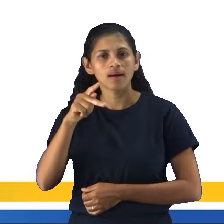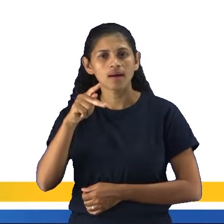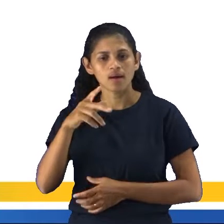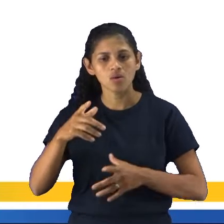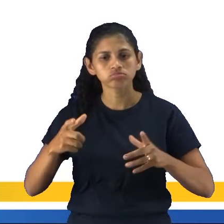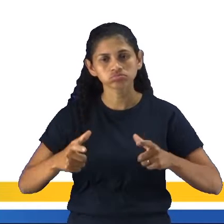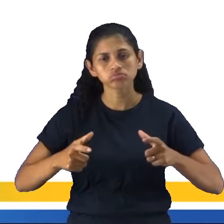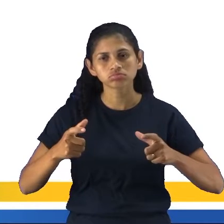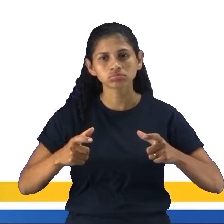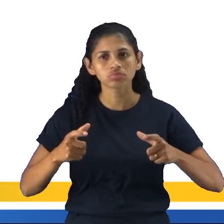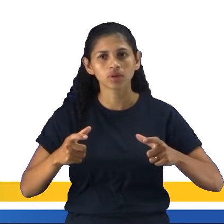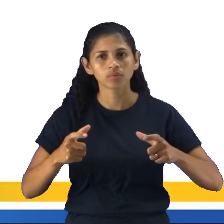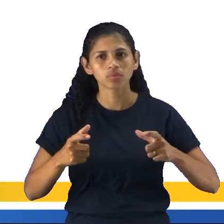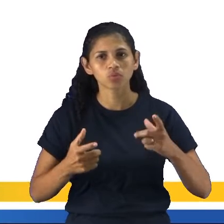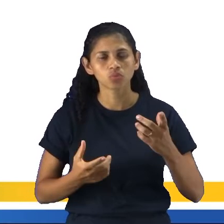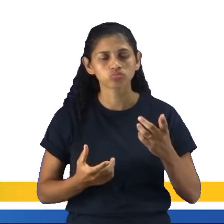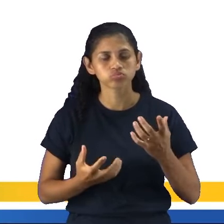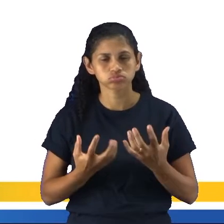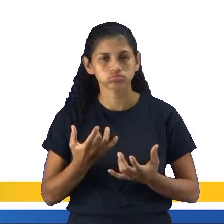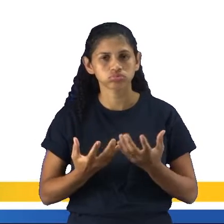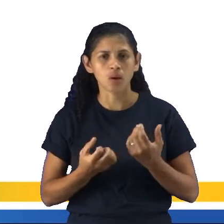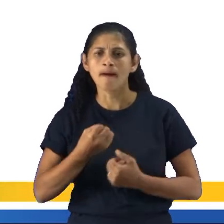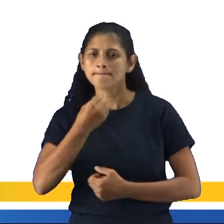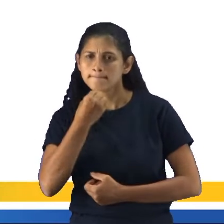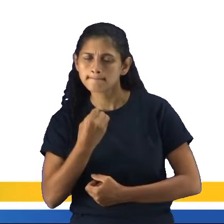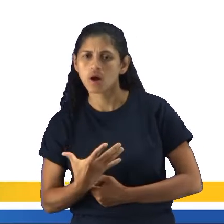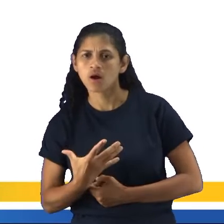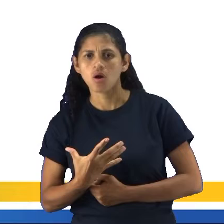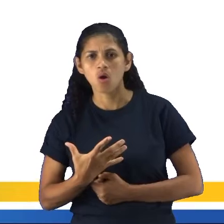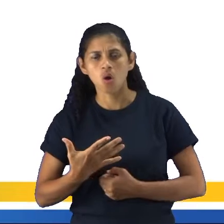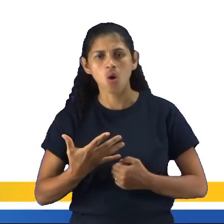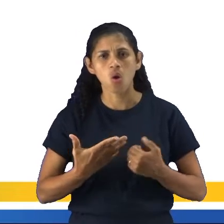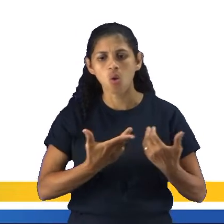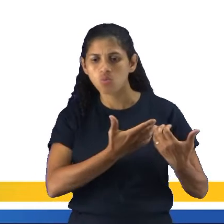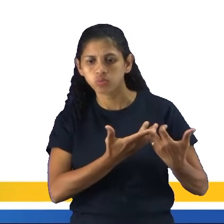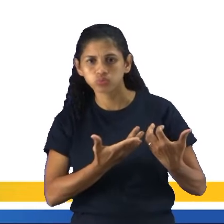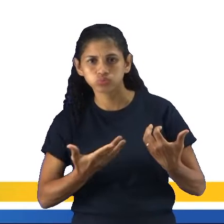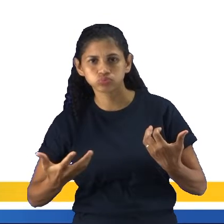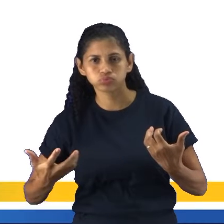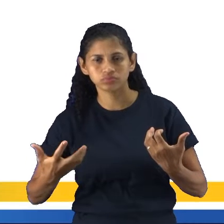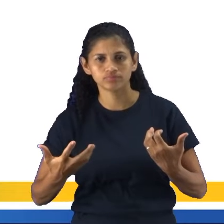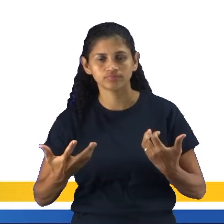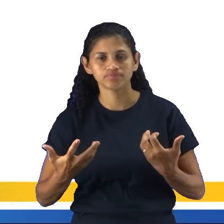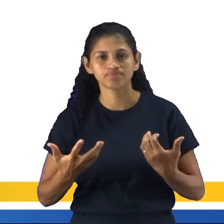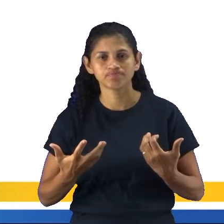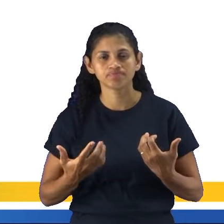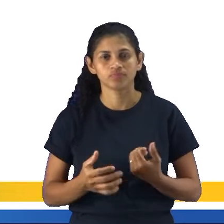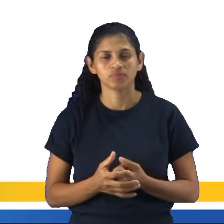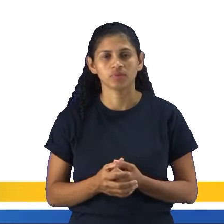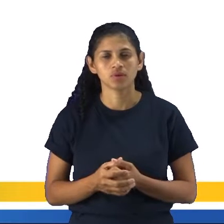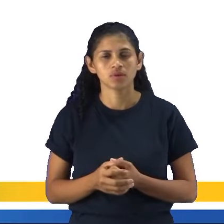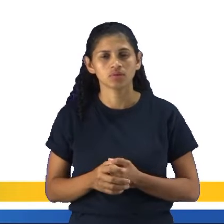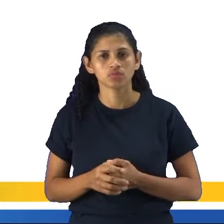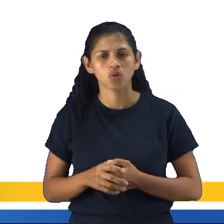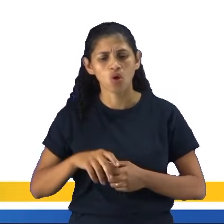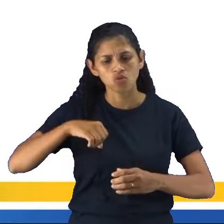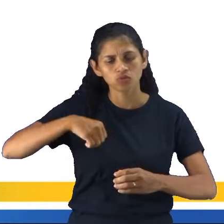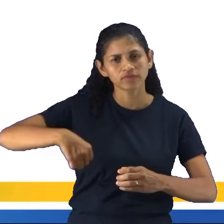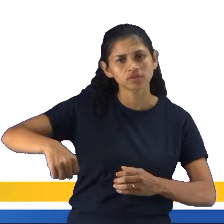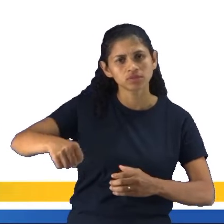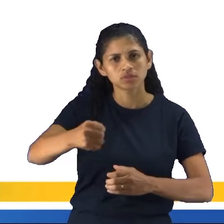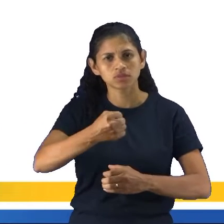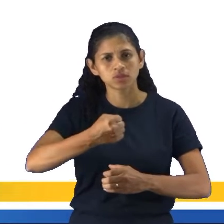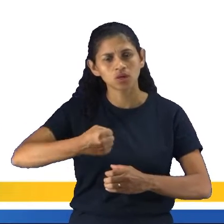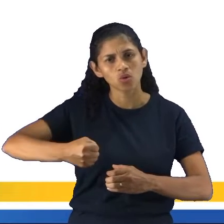panelas. Ela é um ótimo condutor. Quando nós estamos fazendo a nossa comida, ela passa a